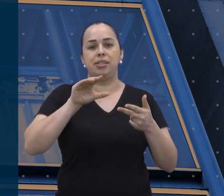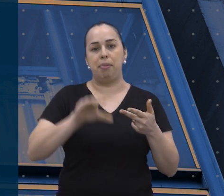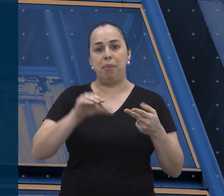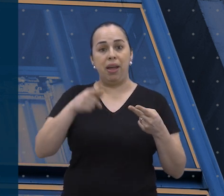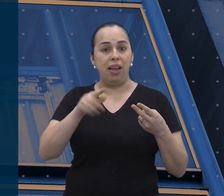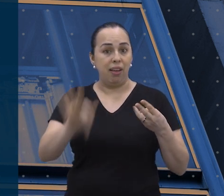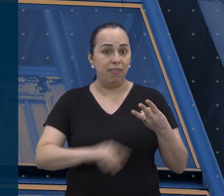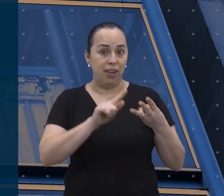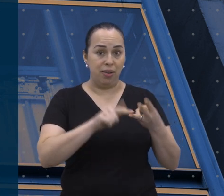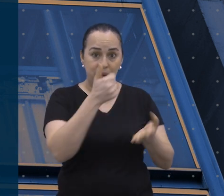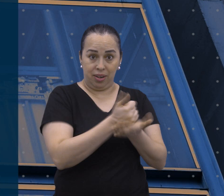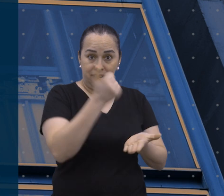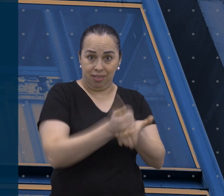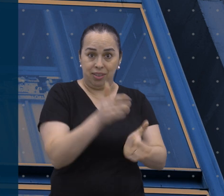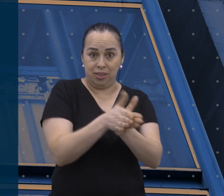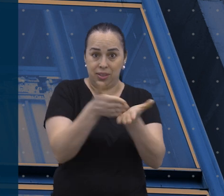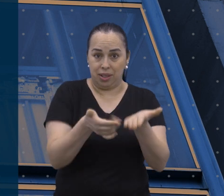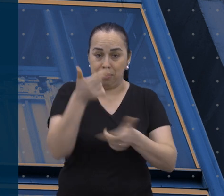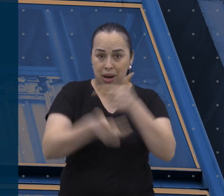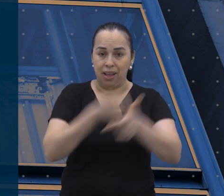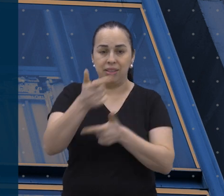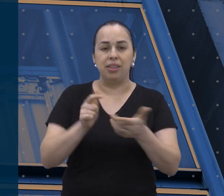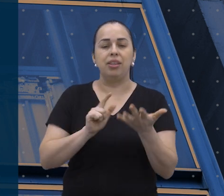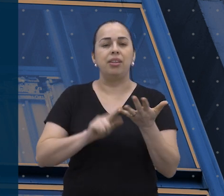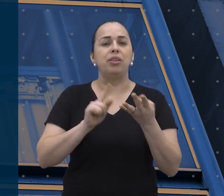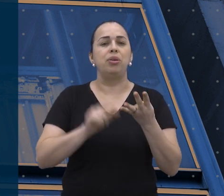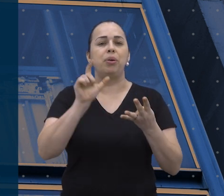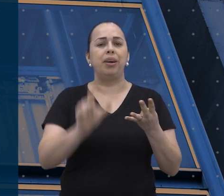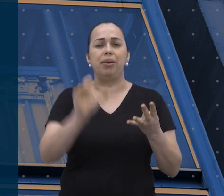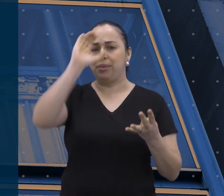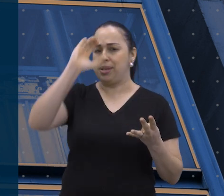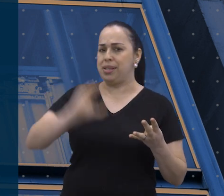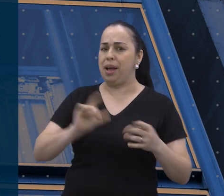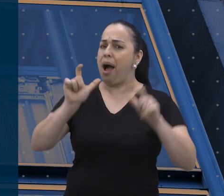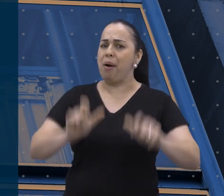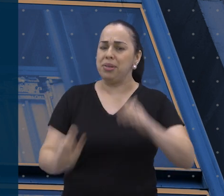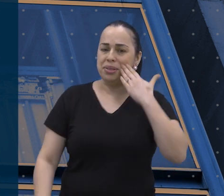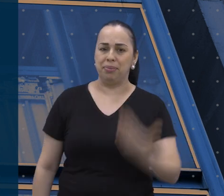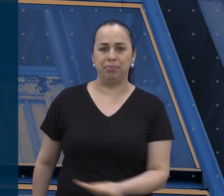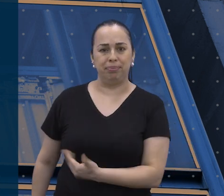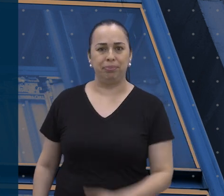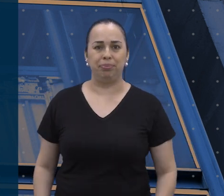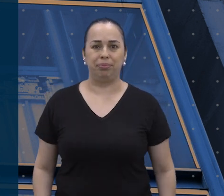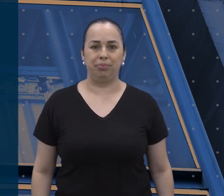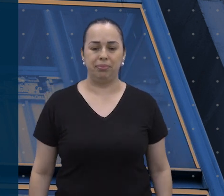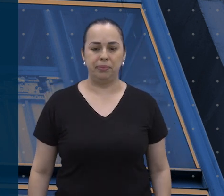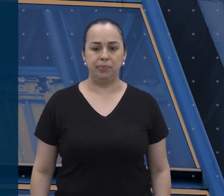cartão cidadão. O PAT fica na Praça Afonso Pena, número 175, no centro.